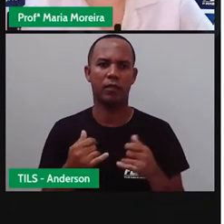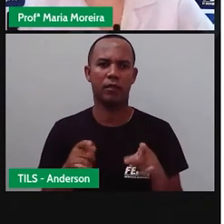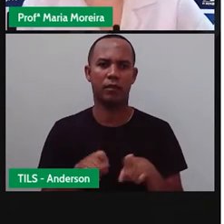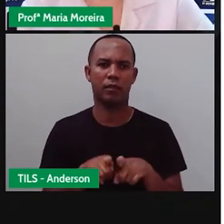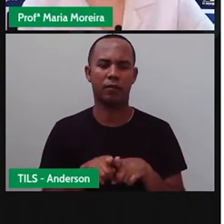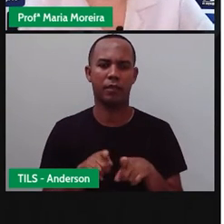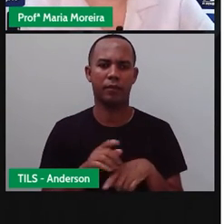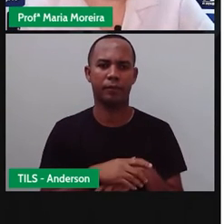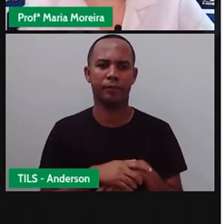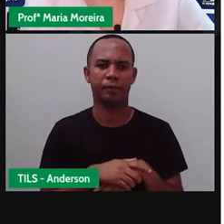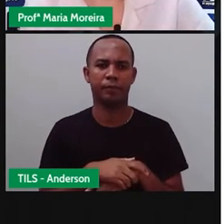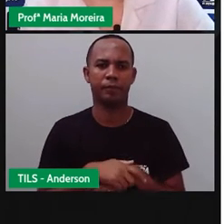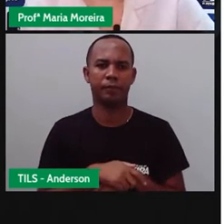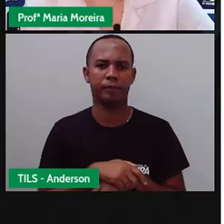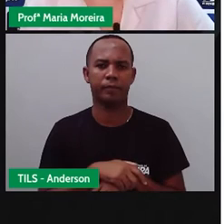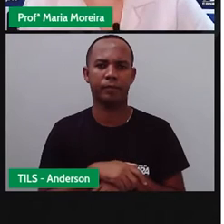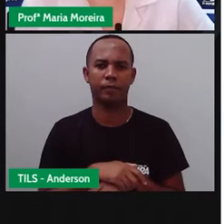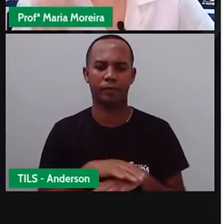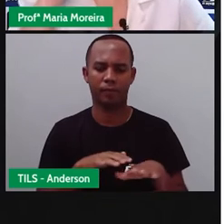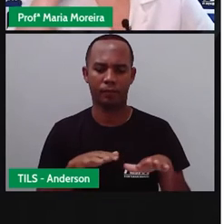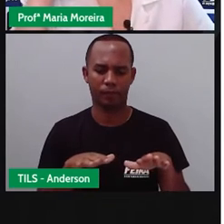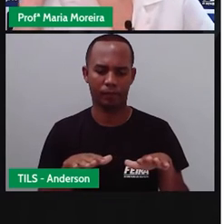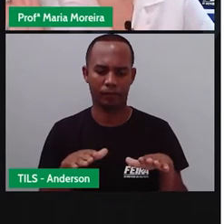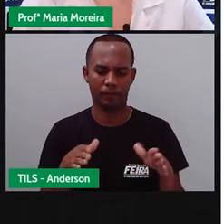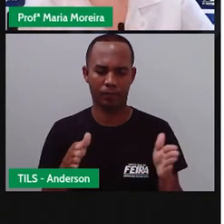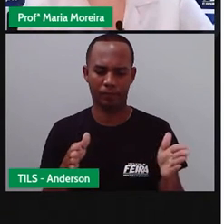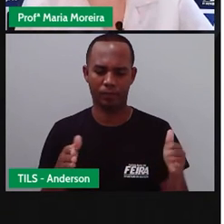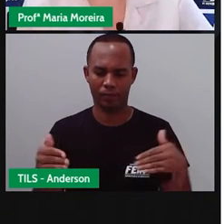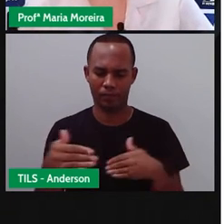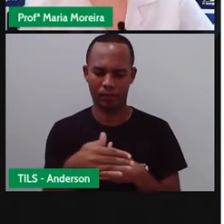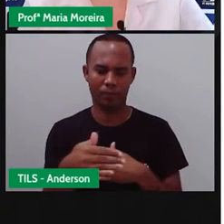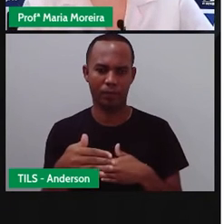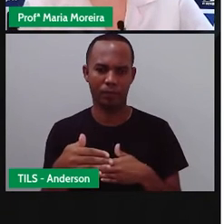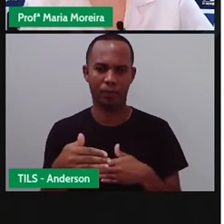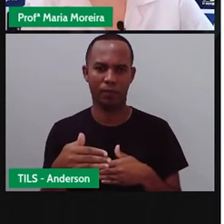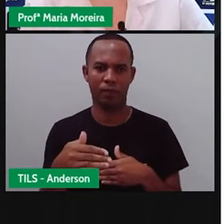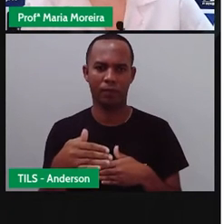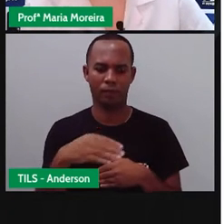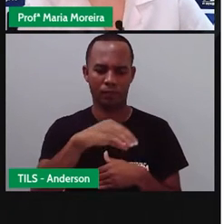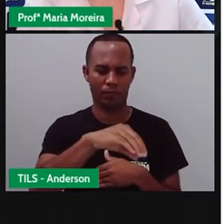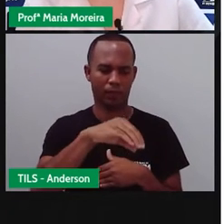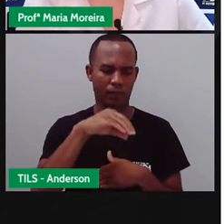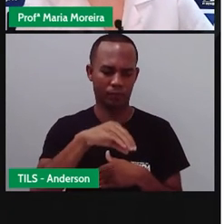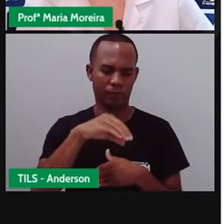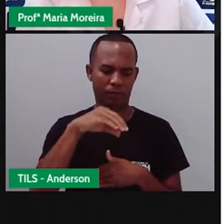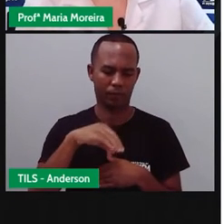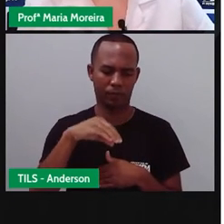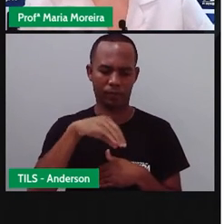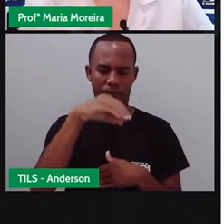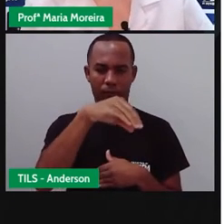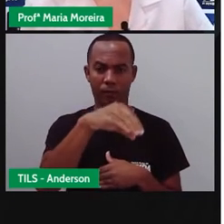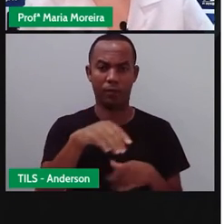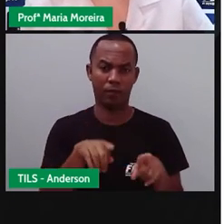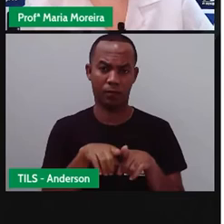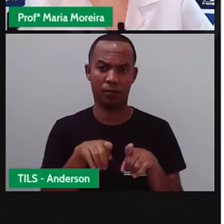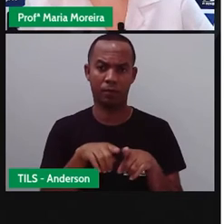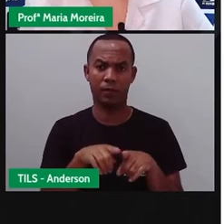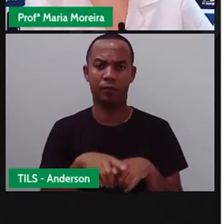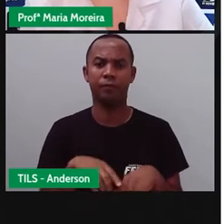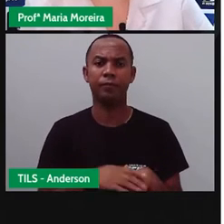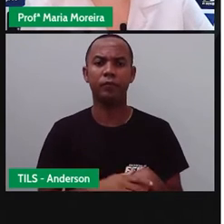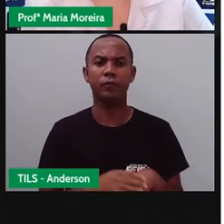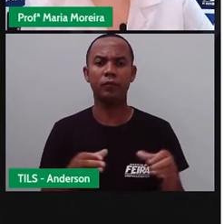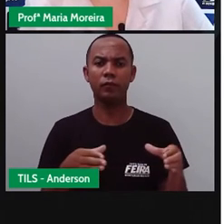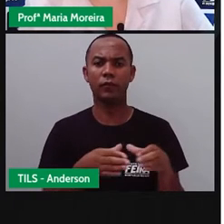tabuleiro né o tabuleiro para gente que tá morrendo de dama também que aquele cheio de quadrinhos né de duas cores os grupos de